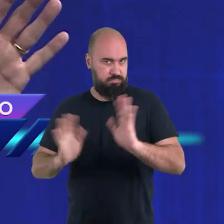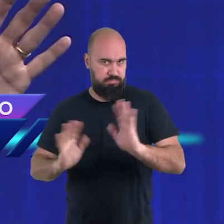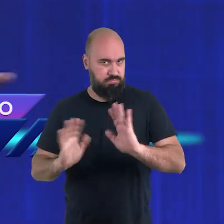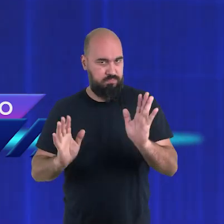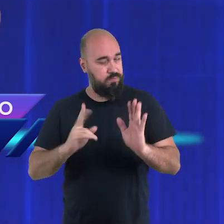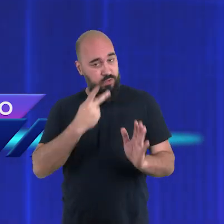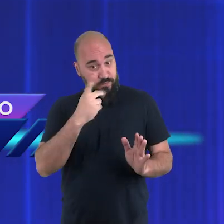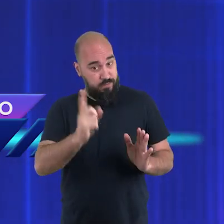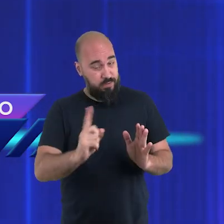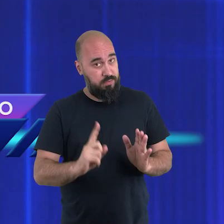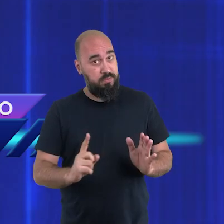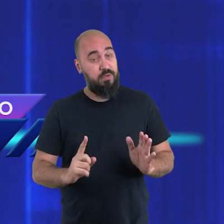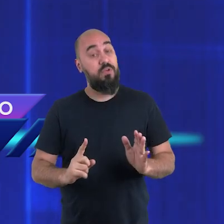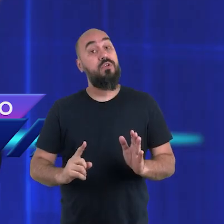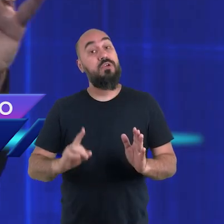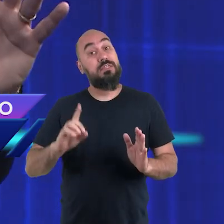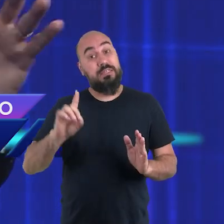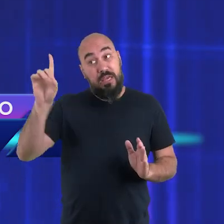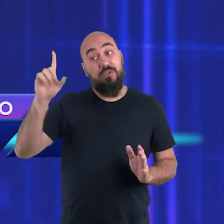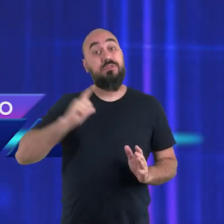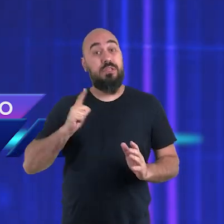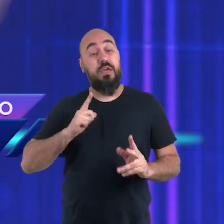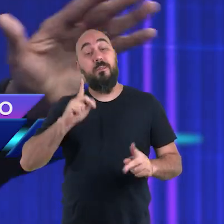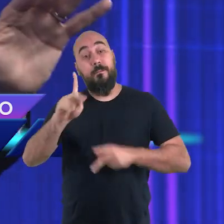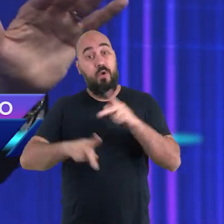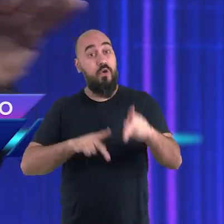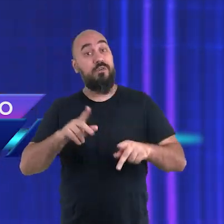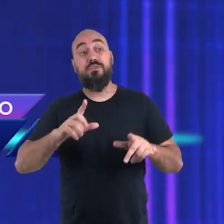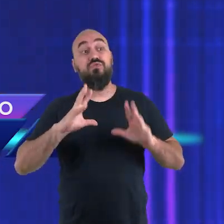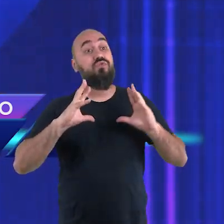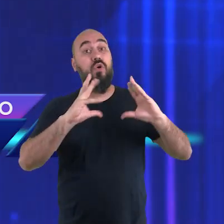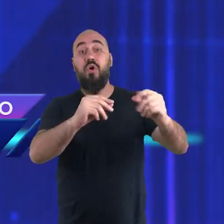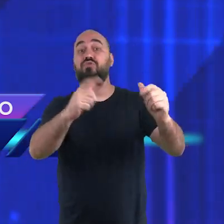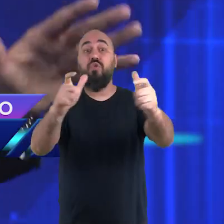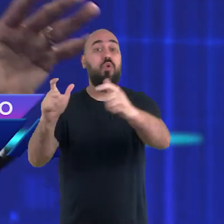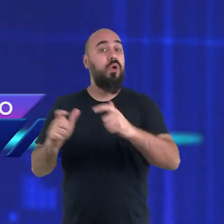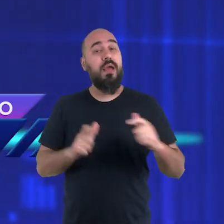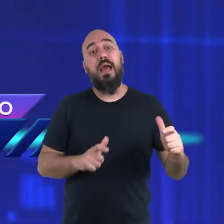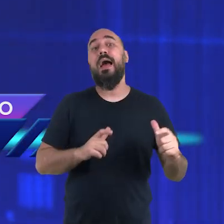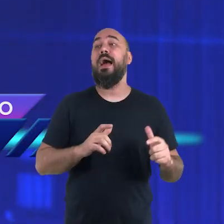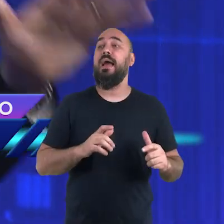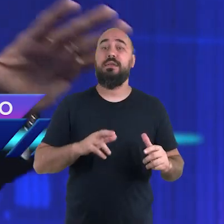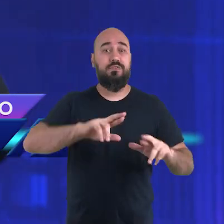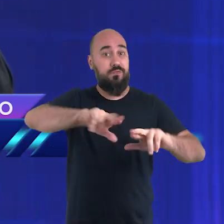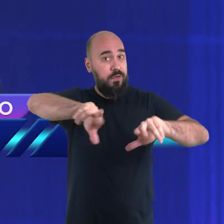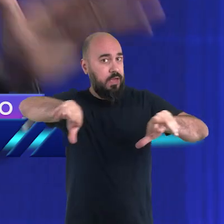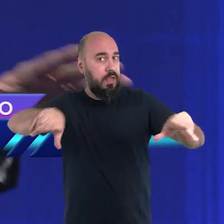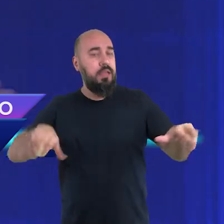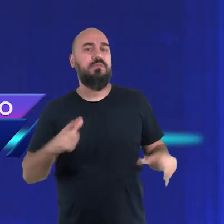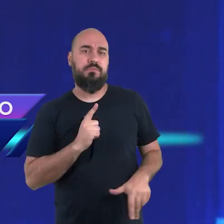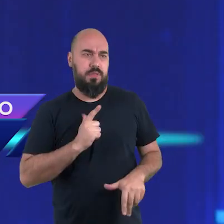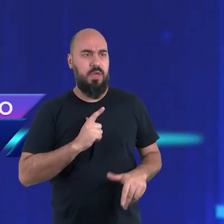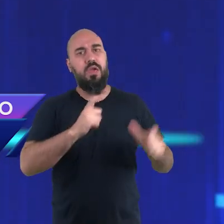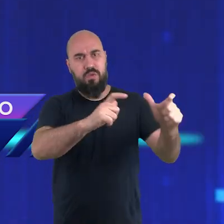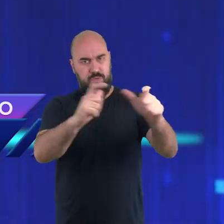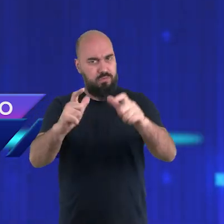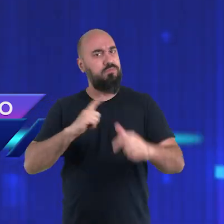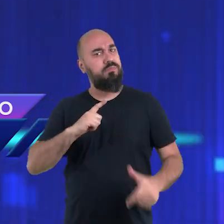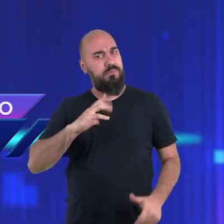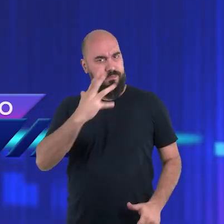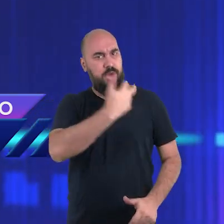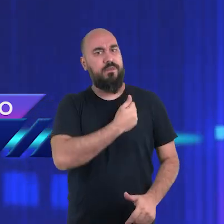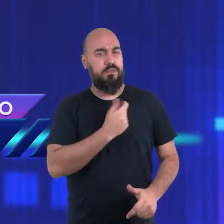isso não. Não é isso que eu estou dizendo. Deus tem o seu povo em todos os lugares, diferentes culturas, diferentes religiões, diferentes nações.